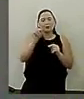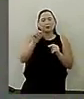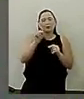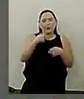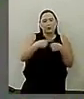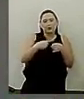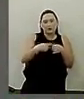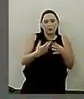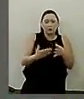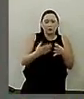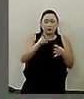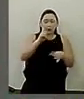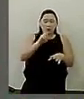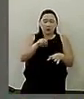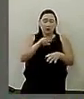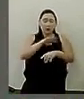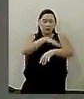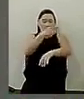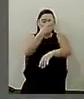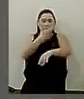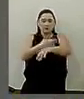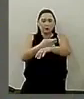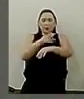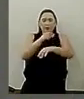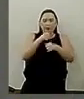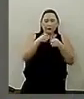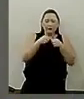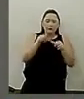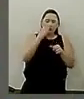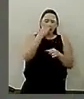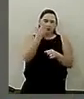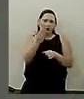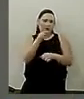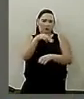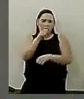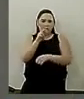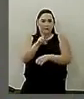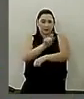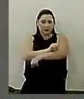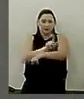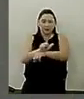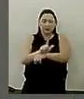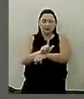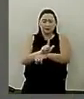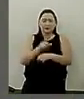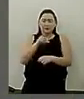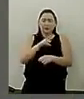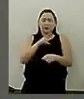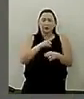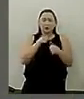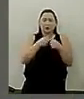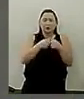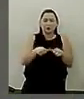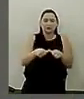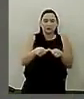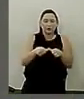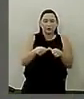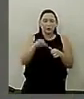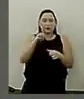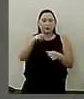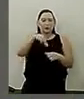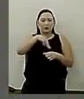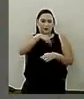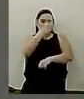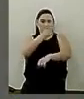Esdraelon, que é uma planície que fica diante do Mar da Galiléia, a oeste do Mar da Galiléia, entre a planície